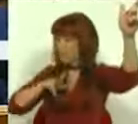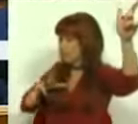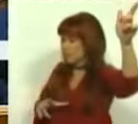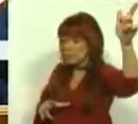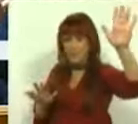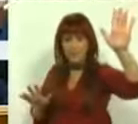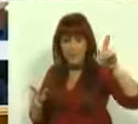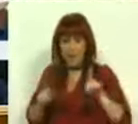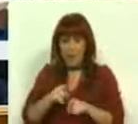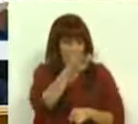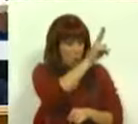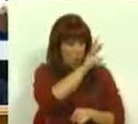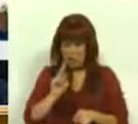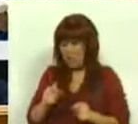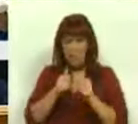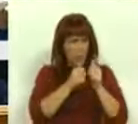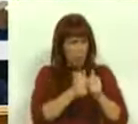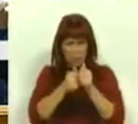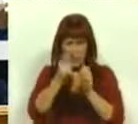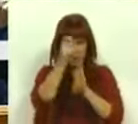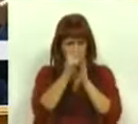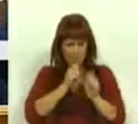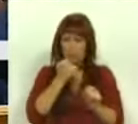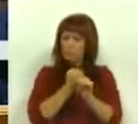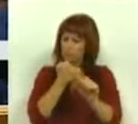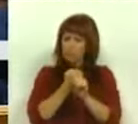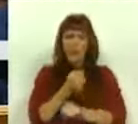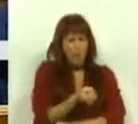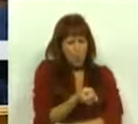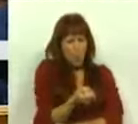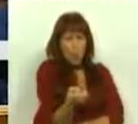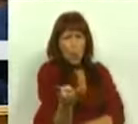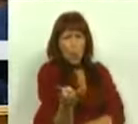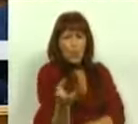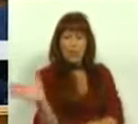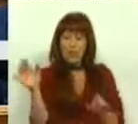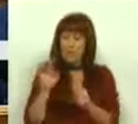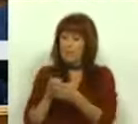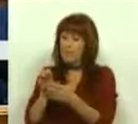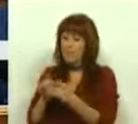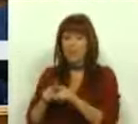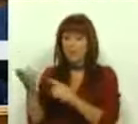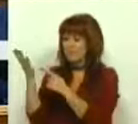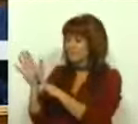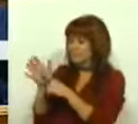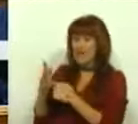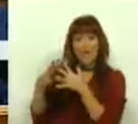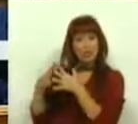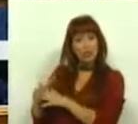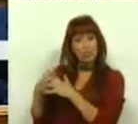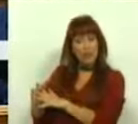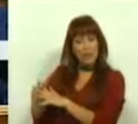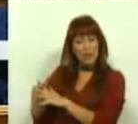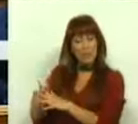português, segundo as quais foram cumpridos os critérios de desempenho quantitativos e os marcos de referência